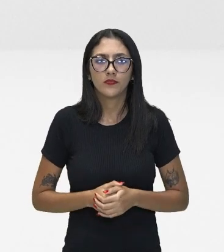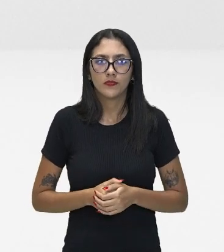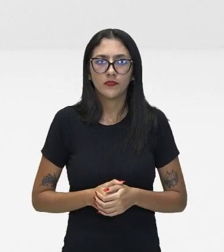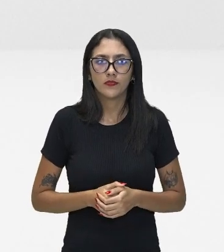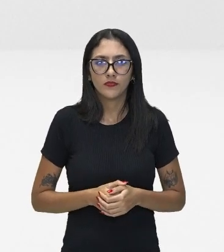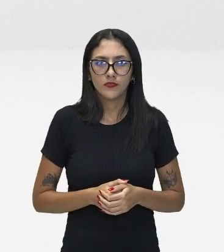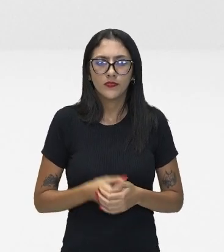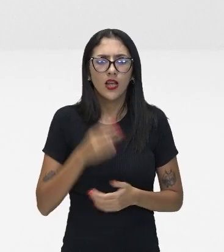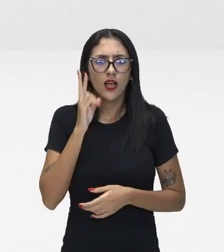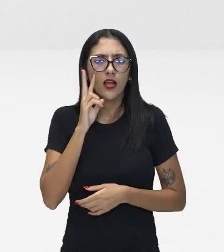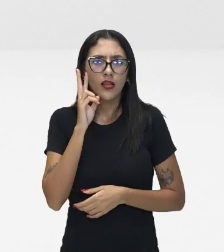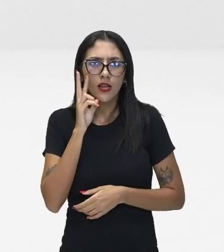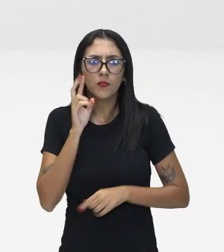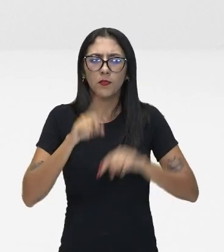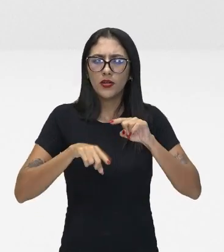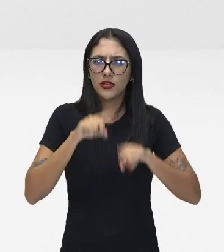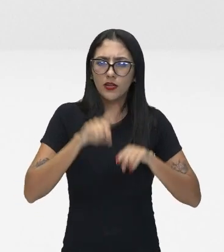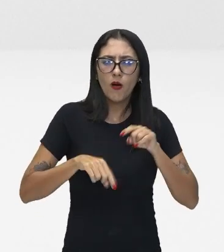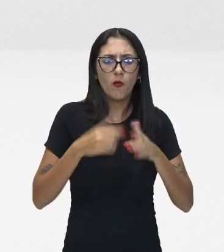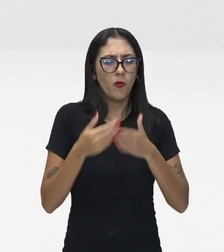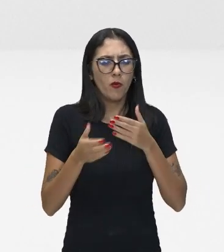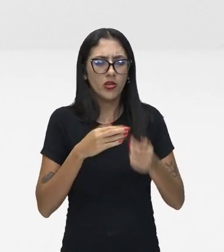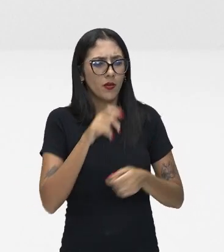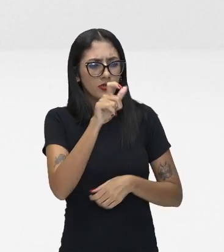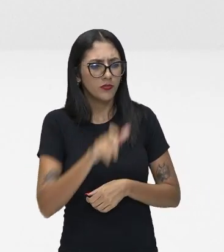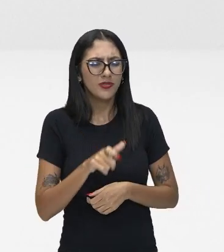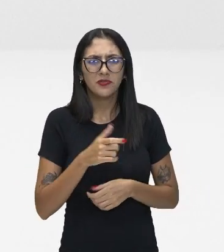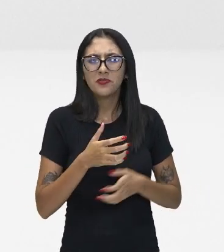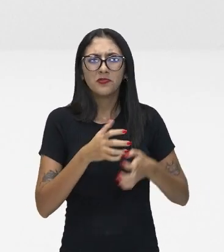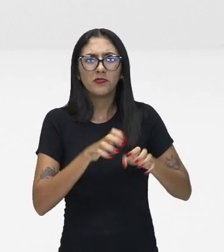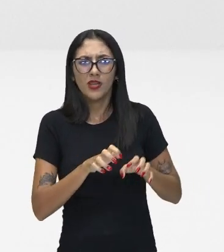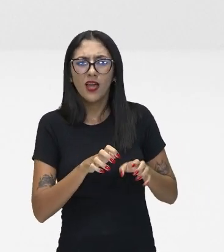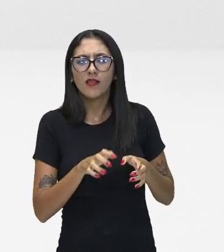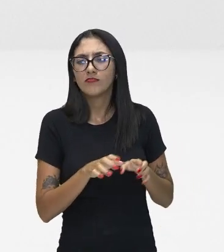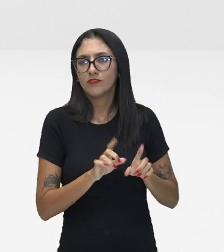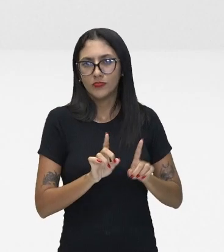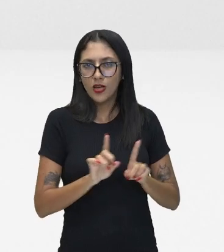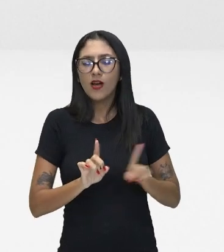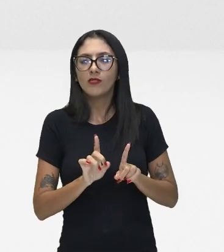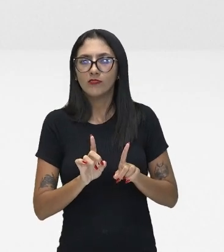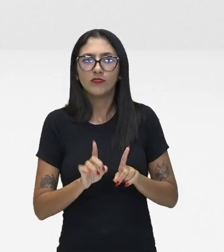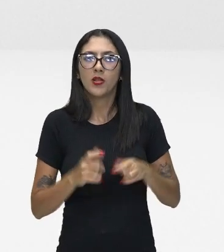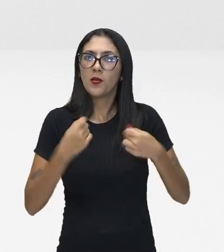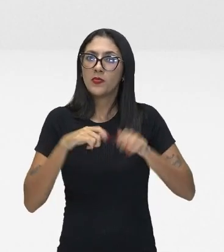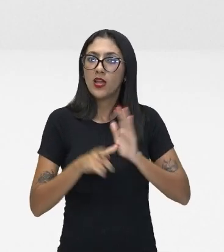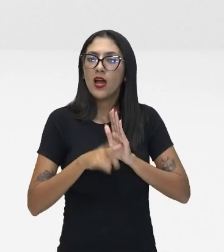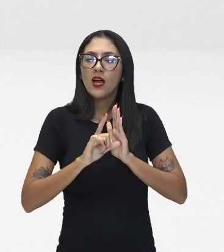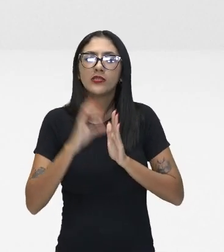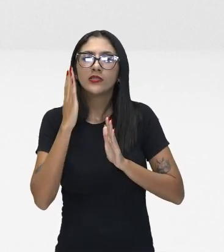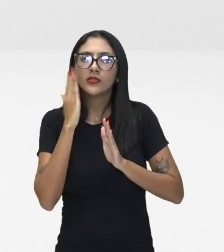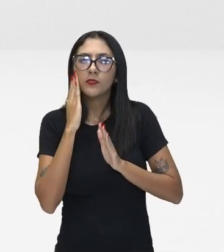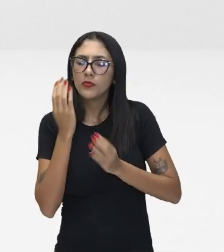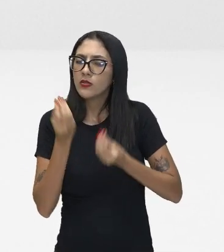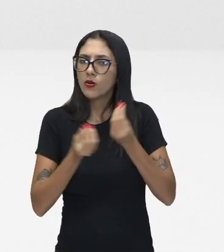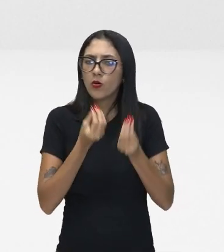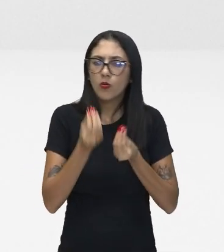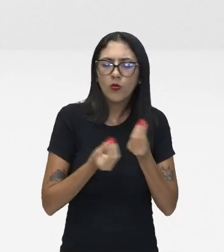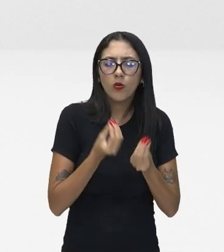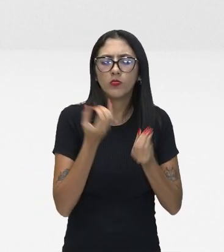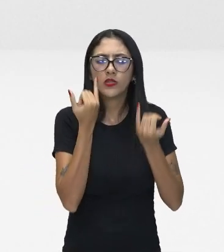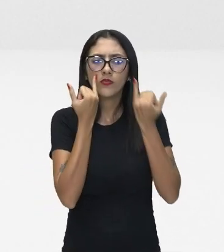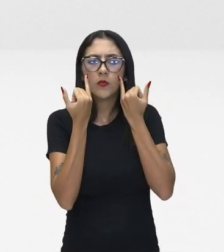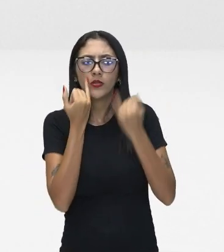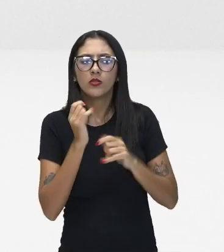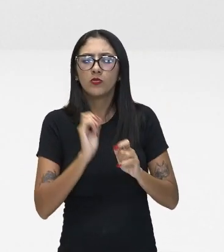produto para quem não tem interesse, né? Você sabendo quem é o seu público, você consegue fazer uma estratégia de comunicação para atingir,